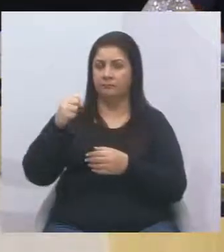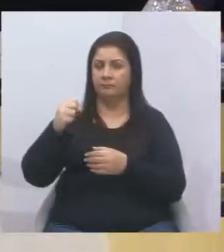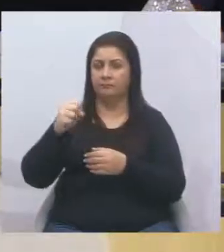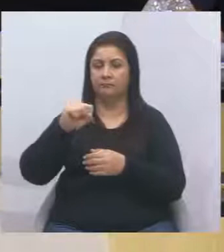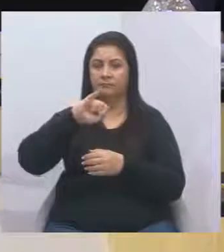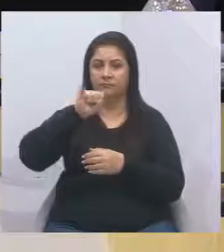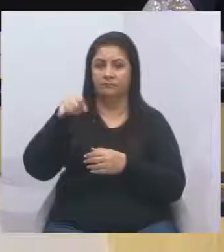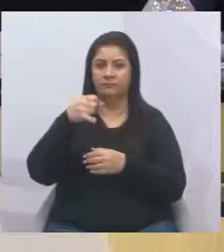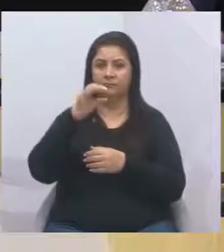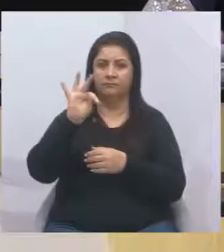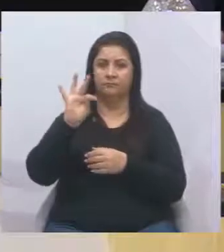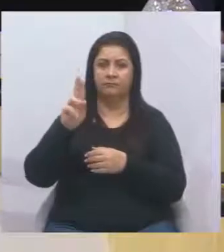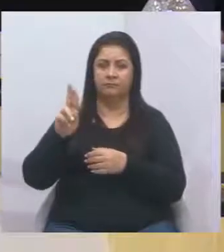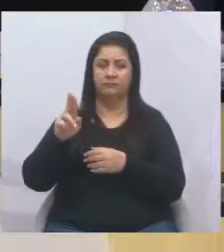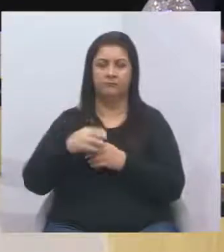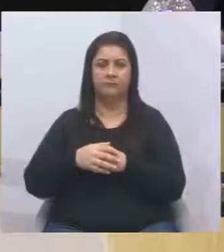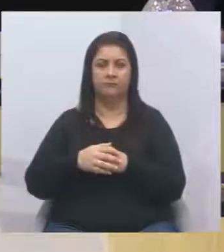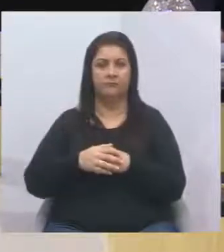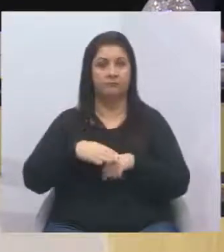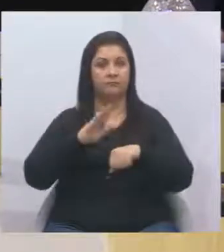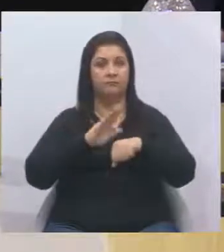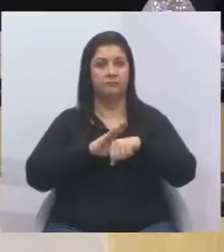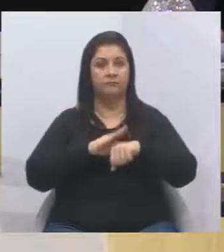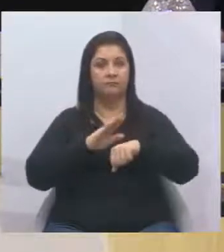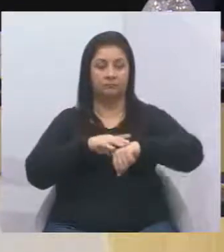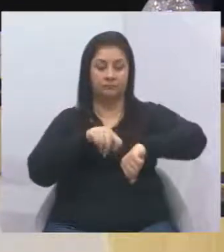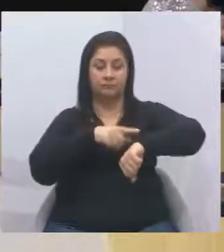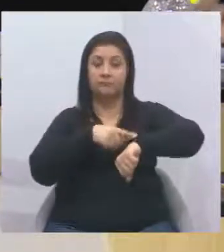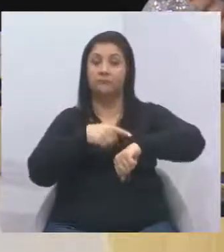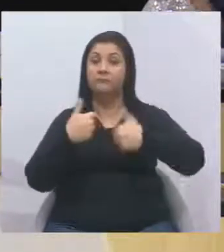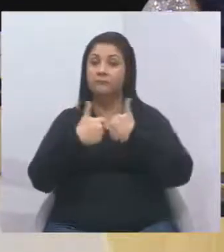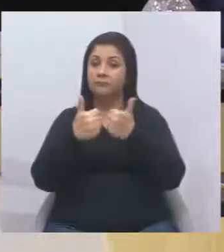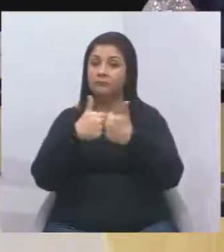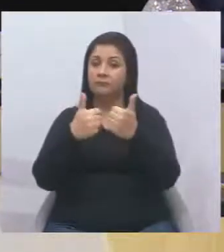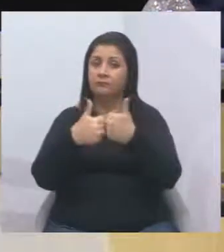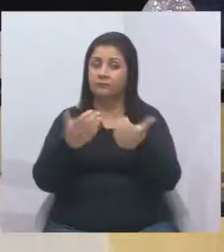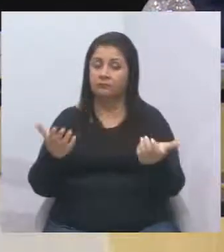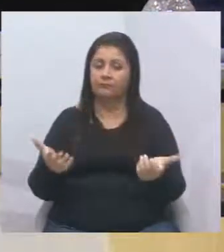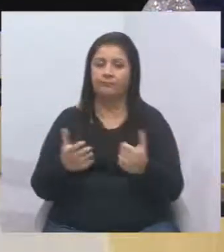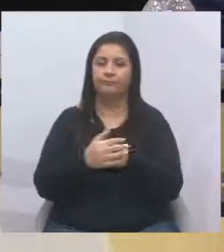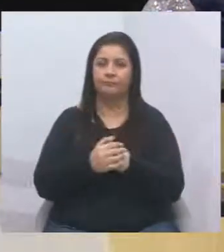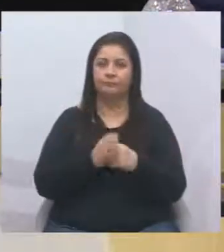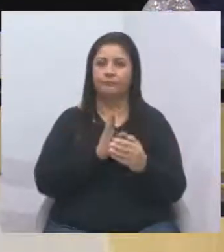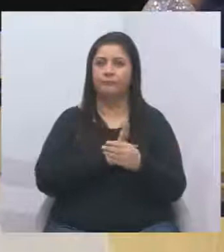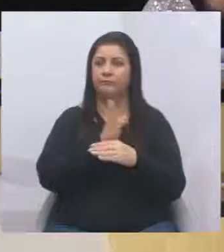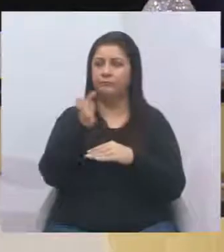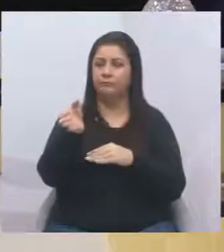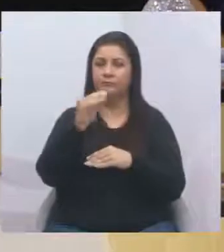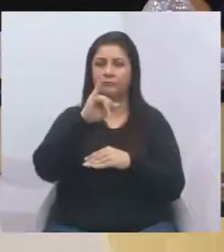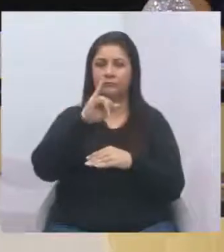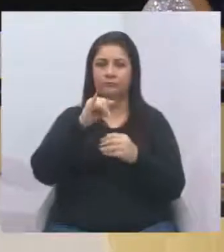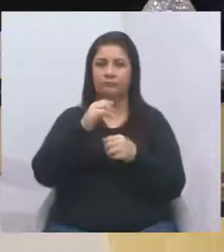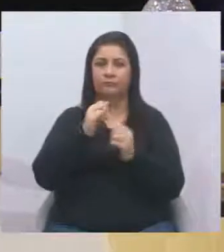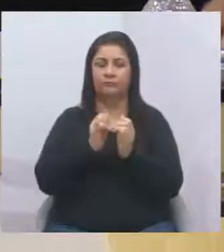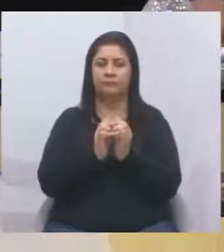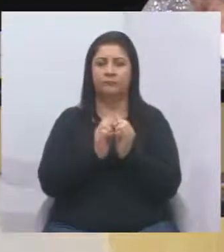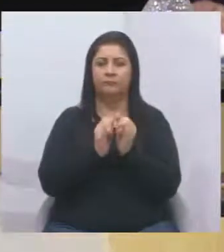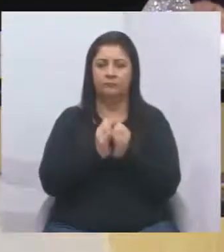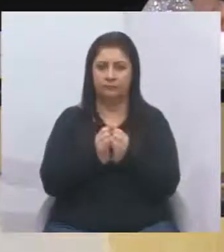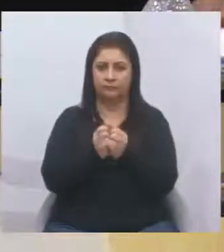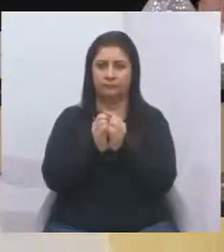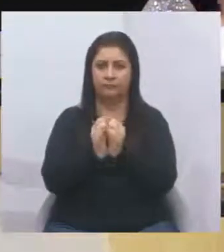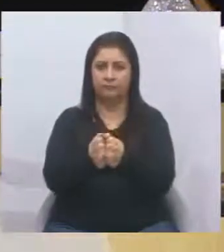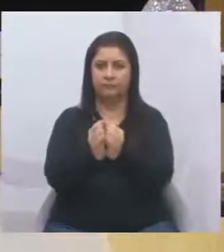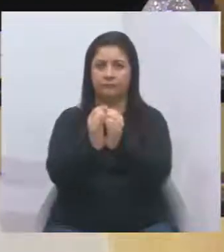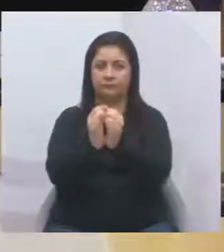Jacareí, solicitando o aumento do número de horários de ônibus que fazem a linha Jacareí-Garatá. Autoria,